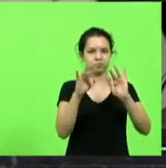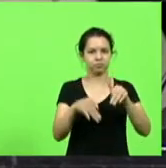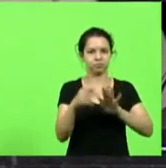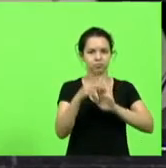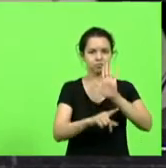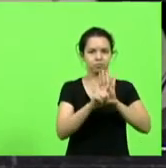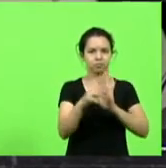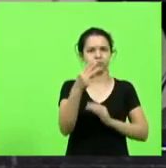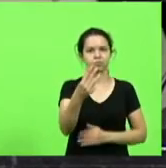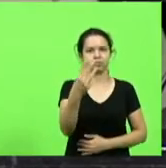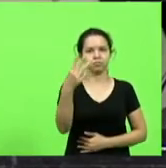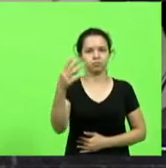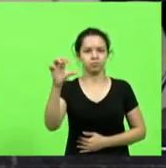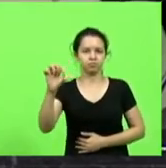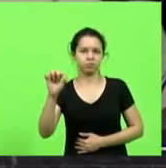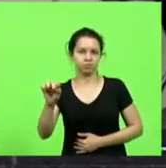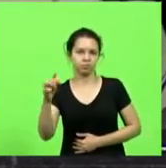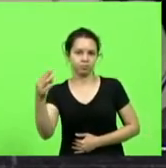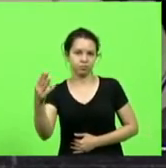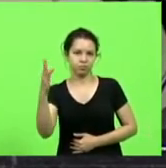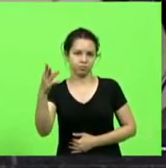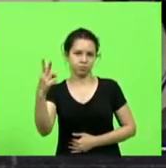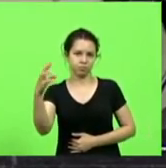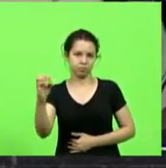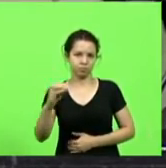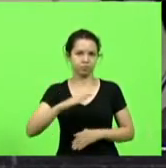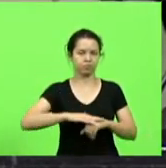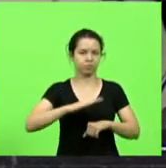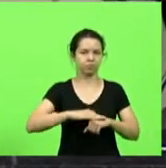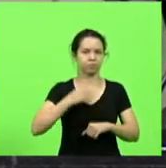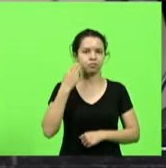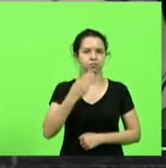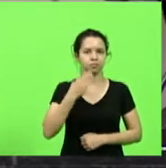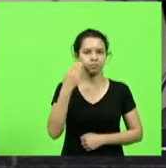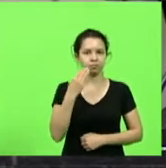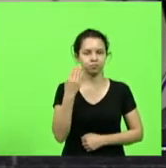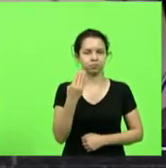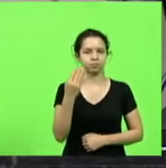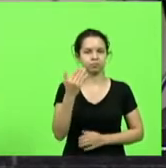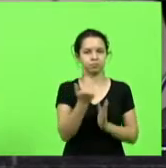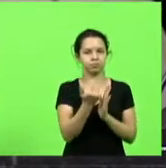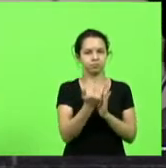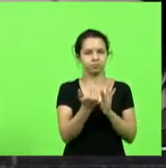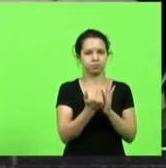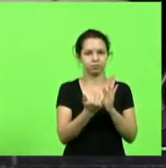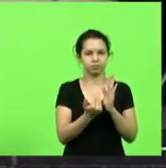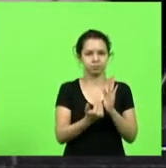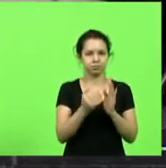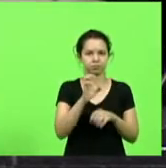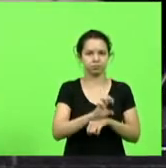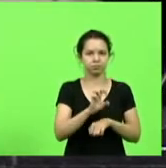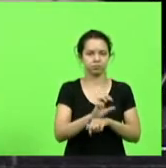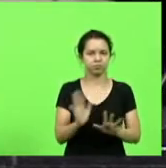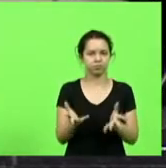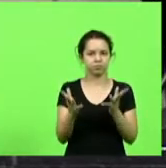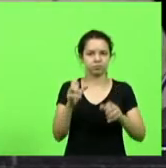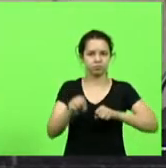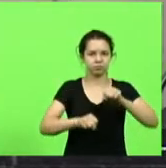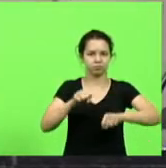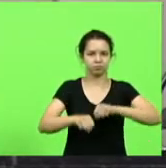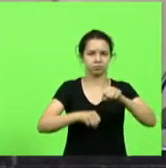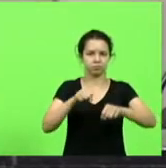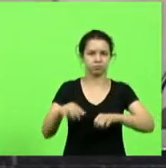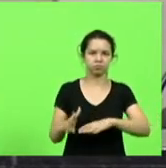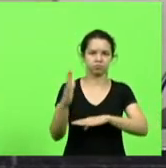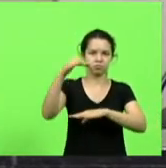lei 339.3/2020, autor deputado Marcos Vieira. Institui o Programa Estadual de Incentivo ao Ciclismo de Montanha nos parques do Estado de